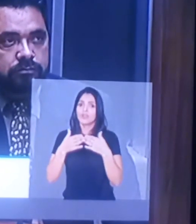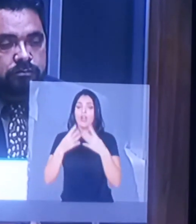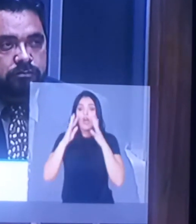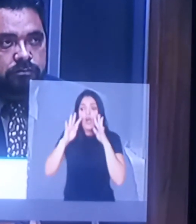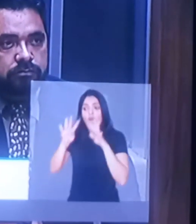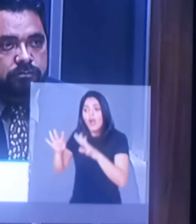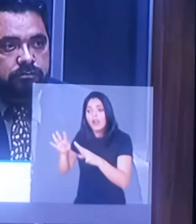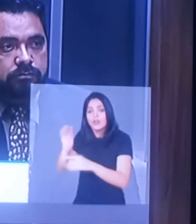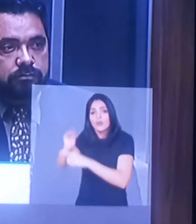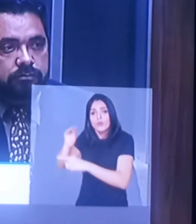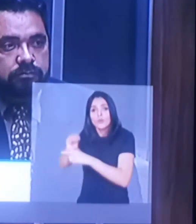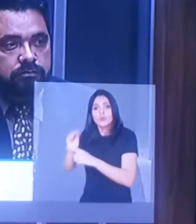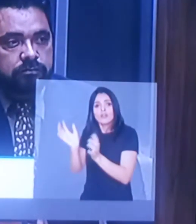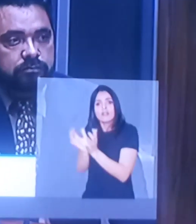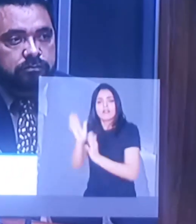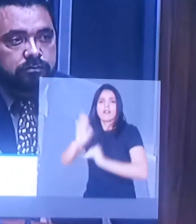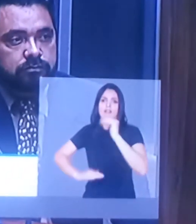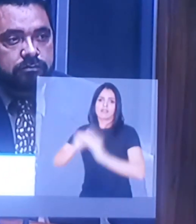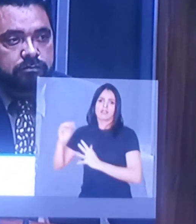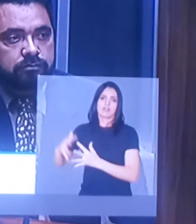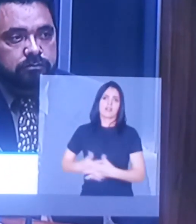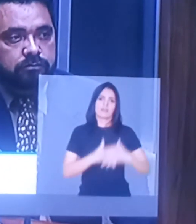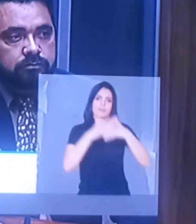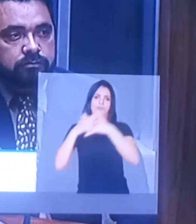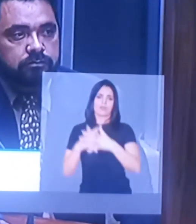pela nossa categoria. Nós